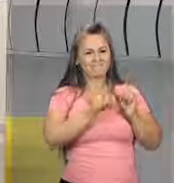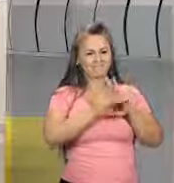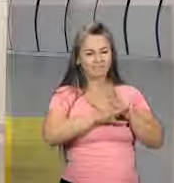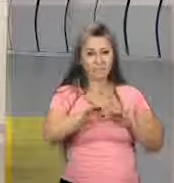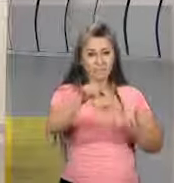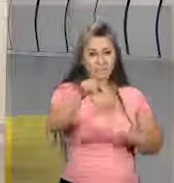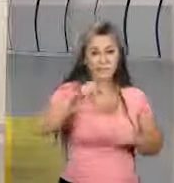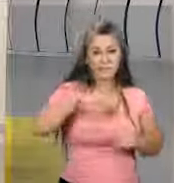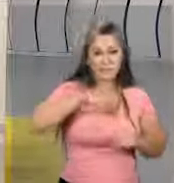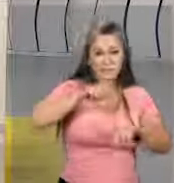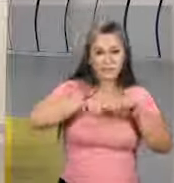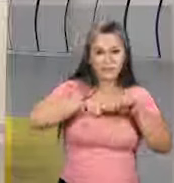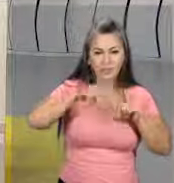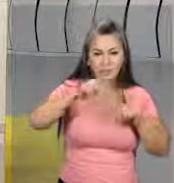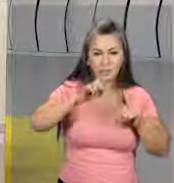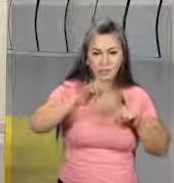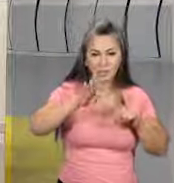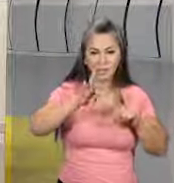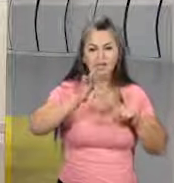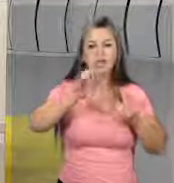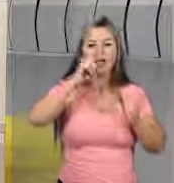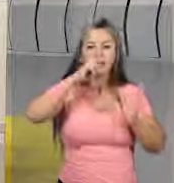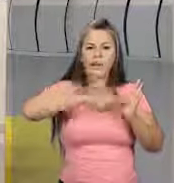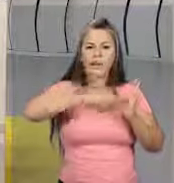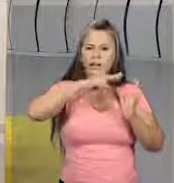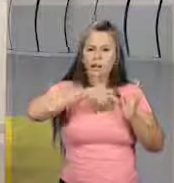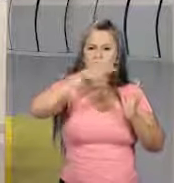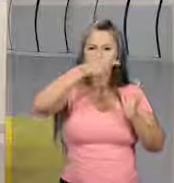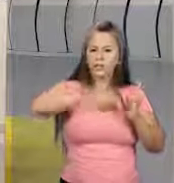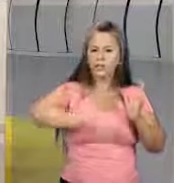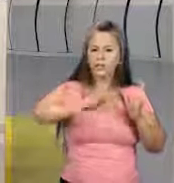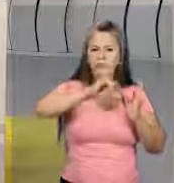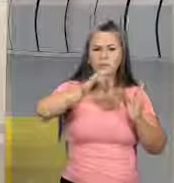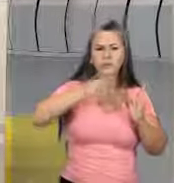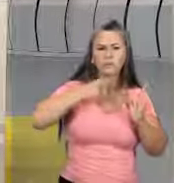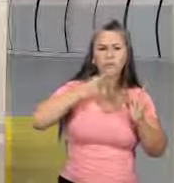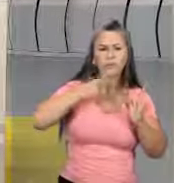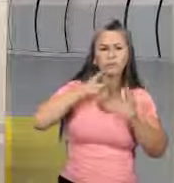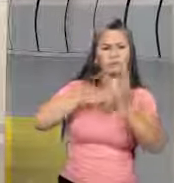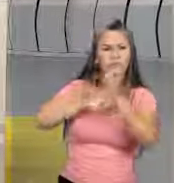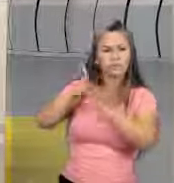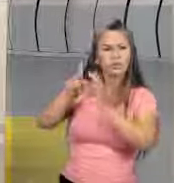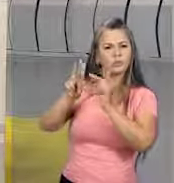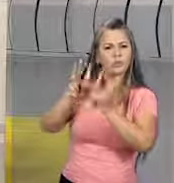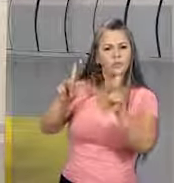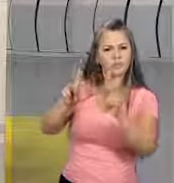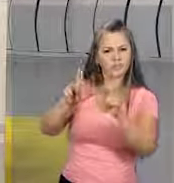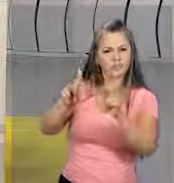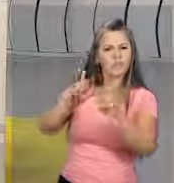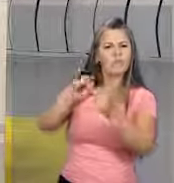peguem o seu PET, releiam, tirem as dúvidas com seus professores,